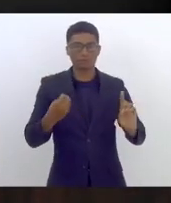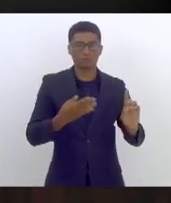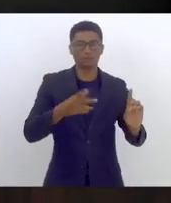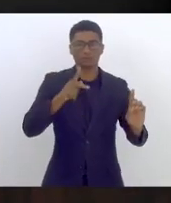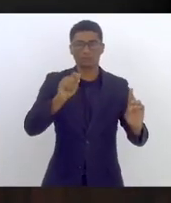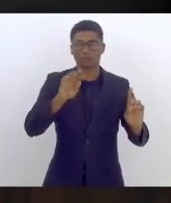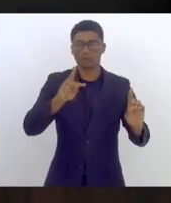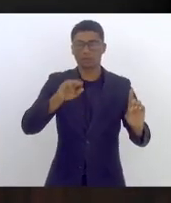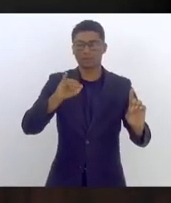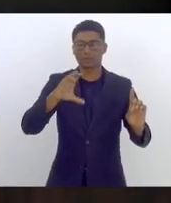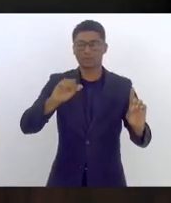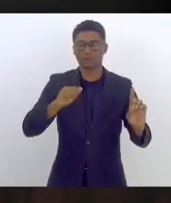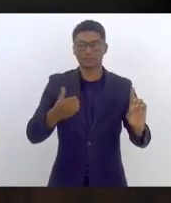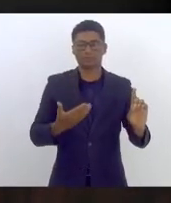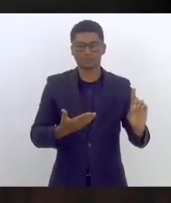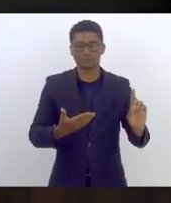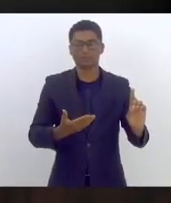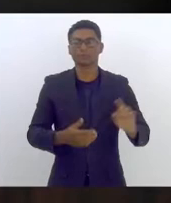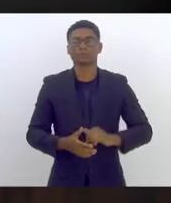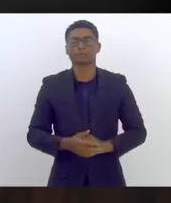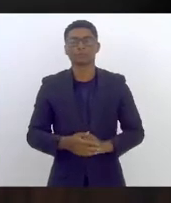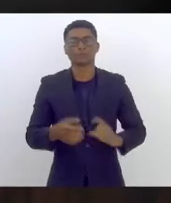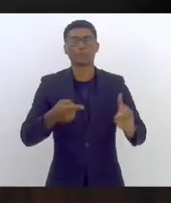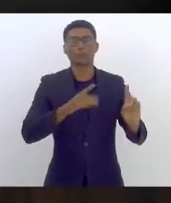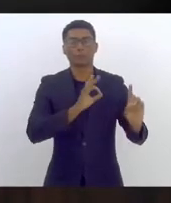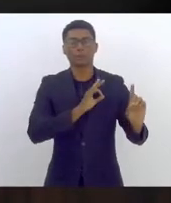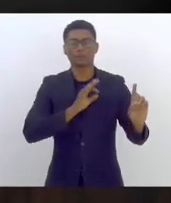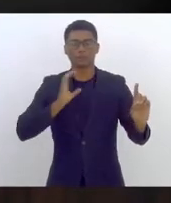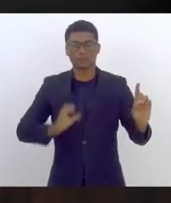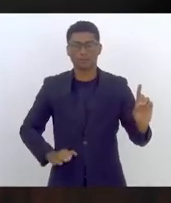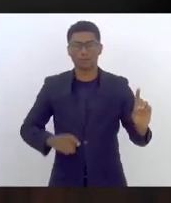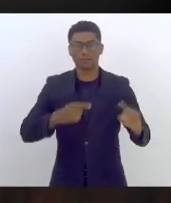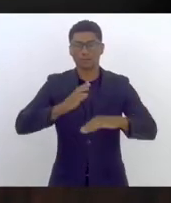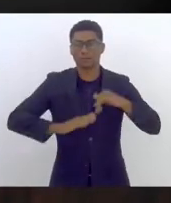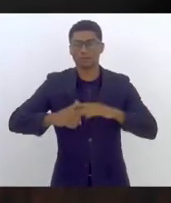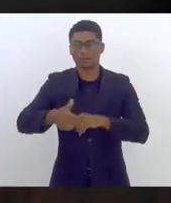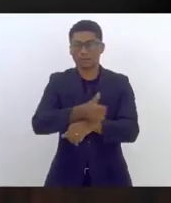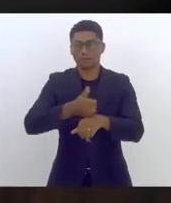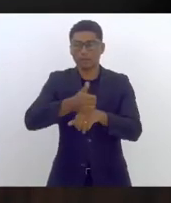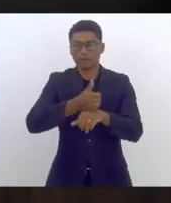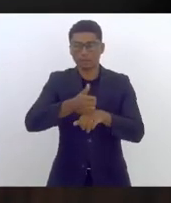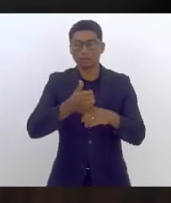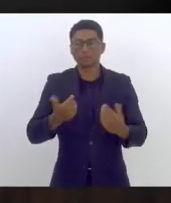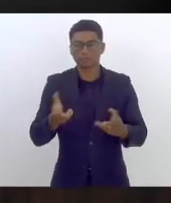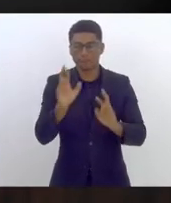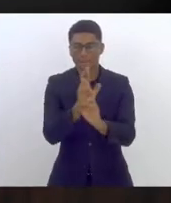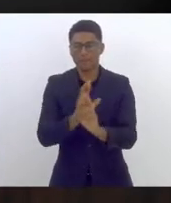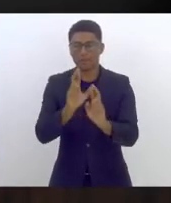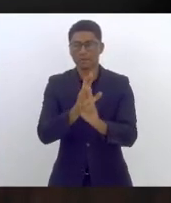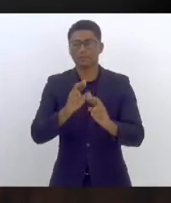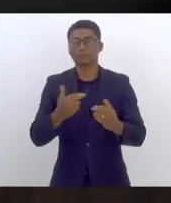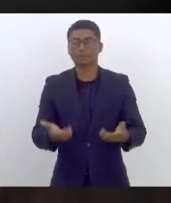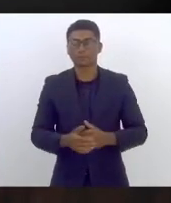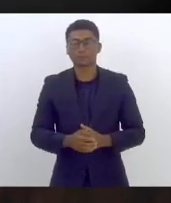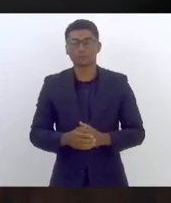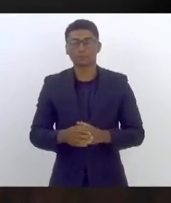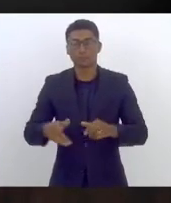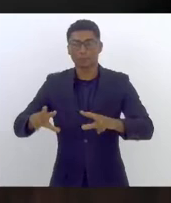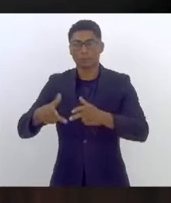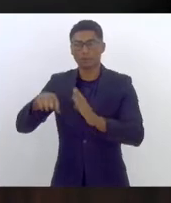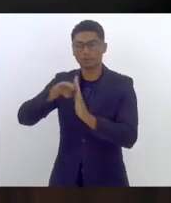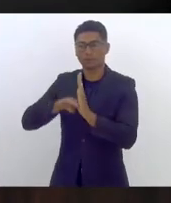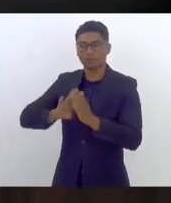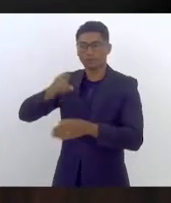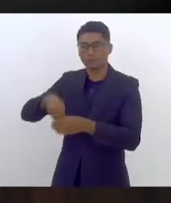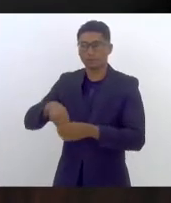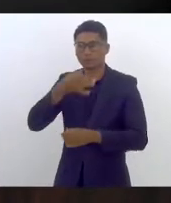Santos Fonseca Afonso policial civil perita papiloscopista parecer a comissão de novas internas e proporções